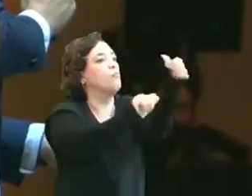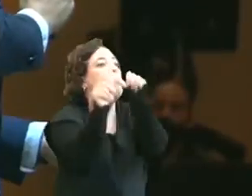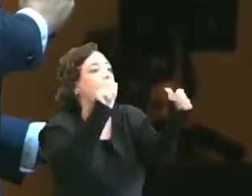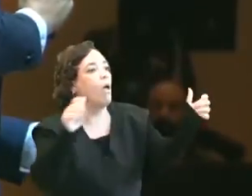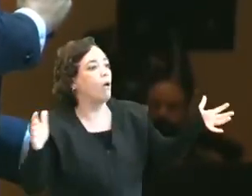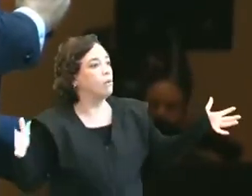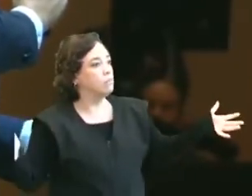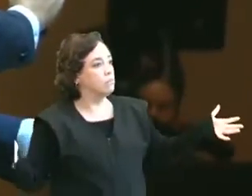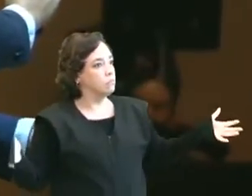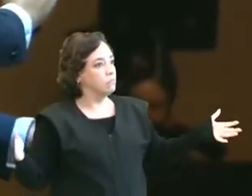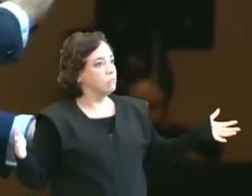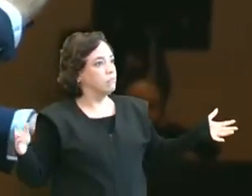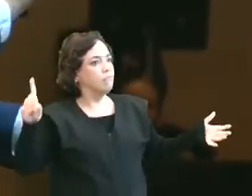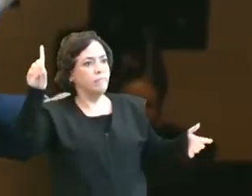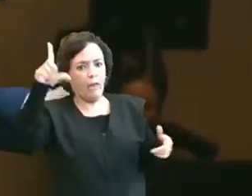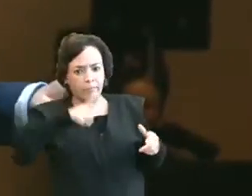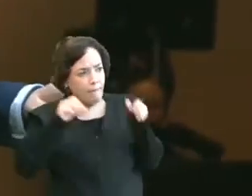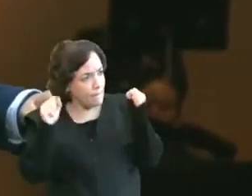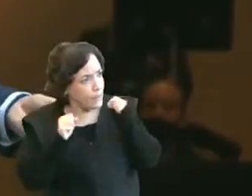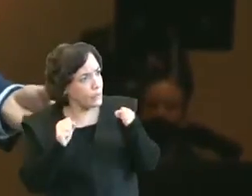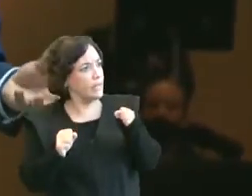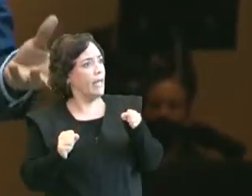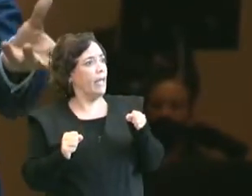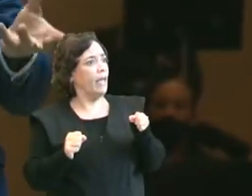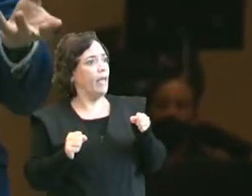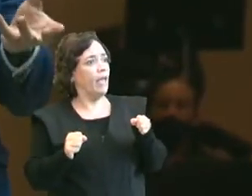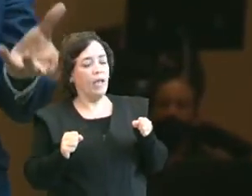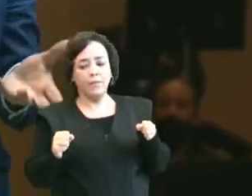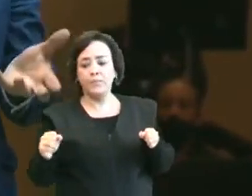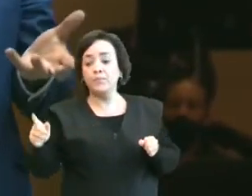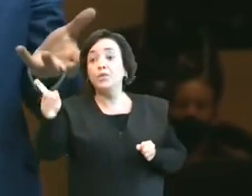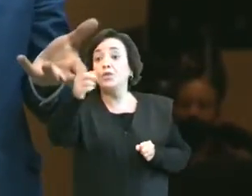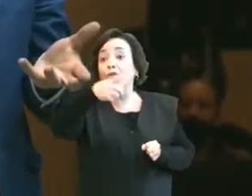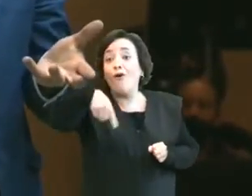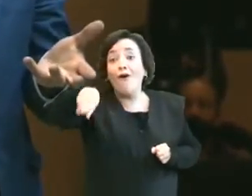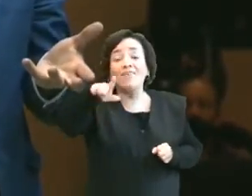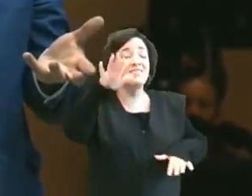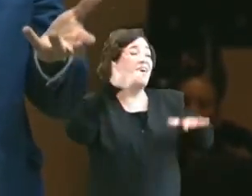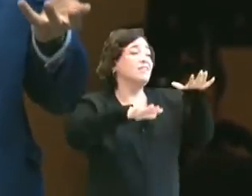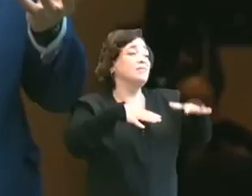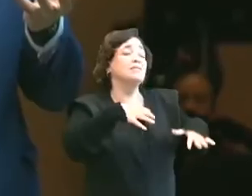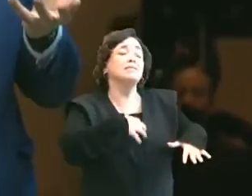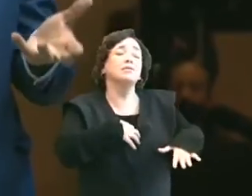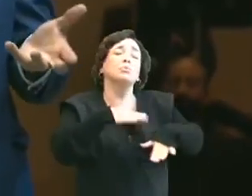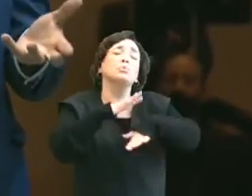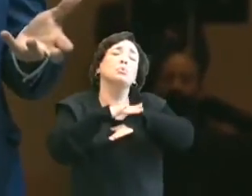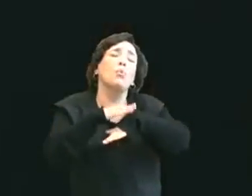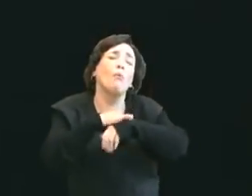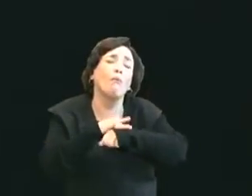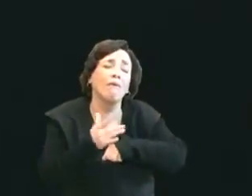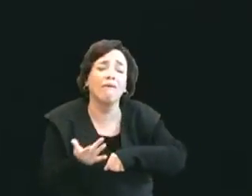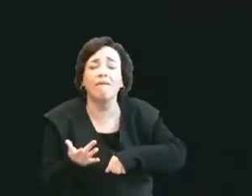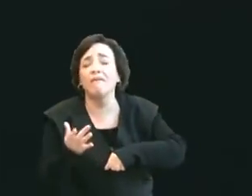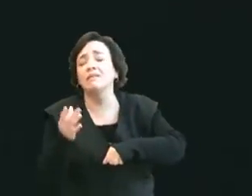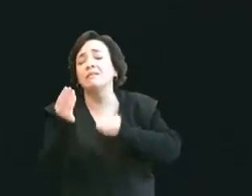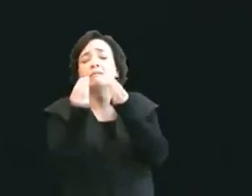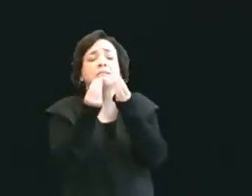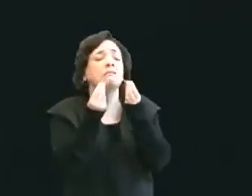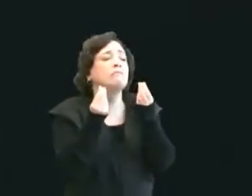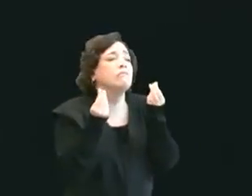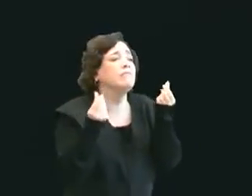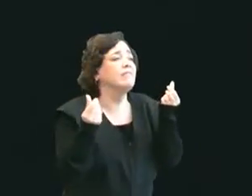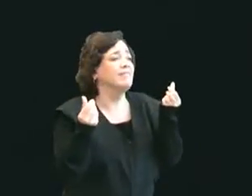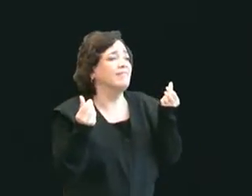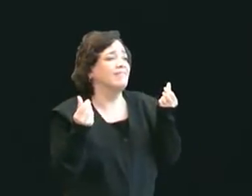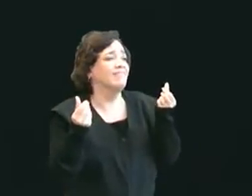queremos. Estamos simplesmente doentes, fragilizados. E é nesse